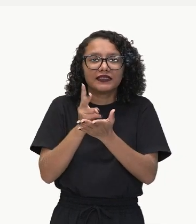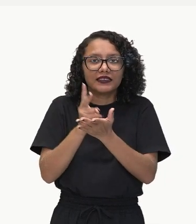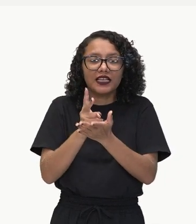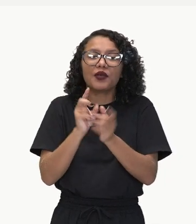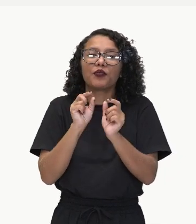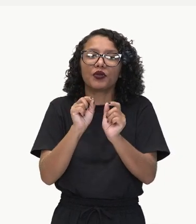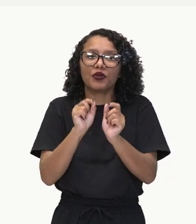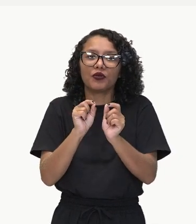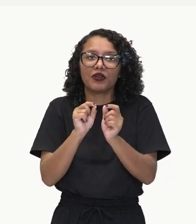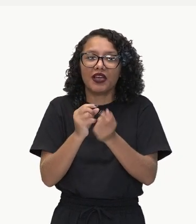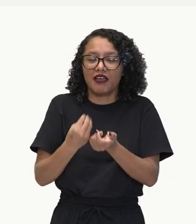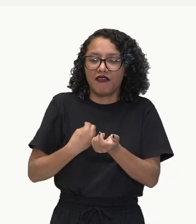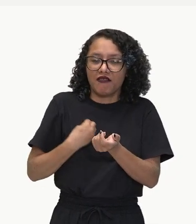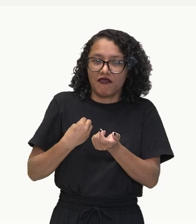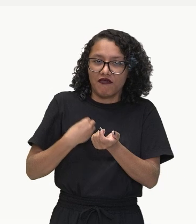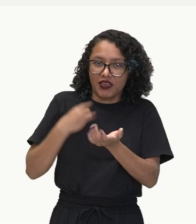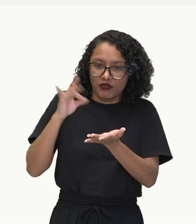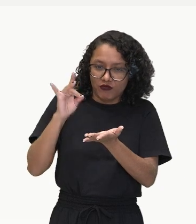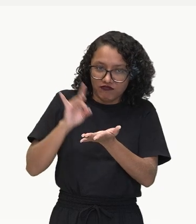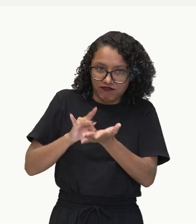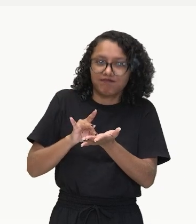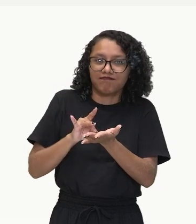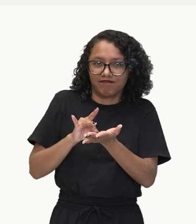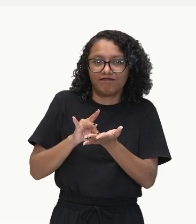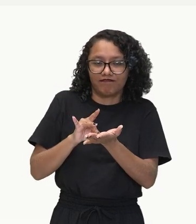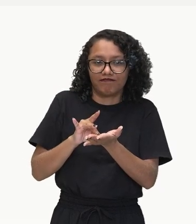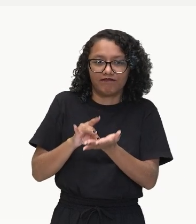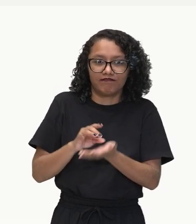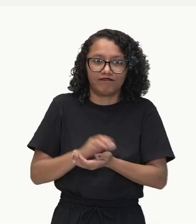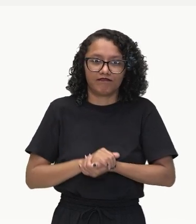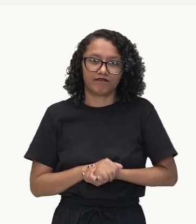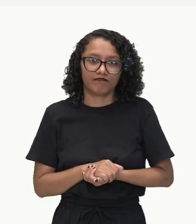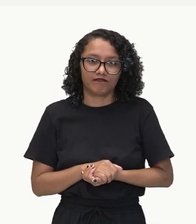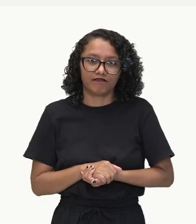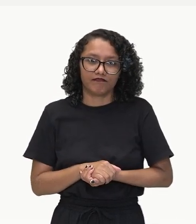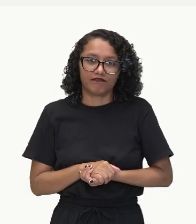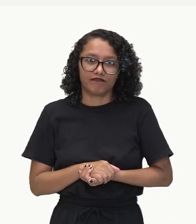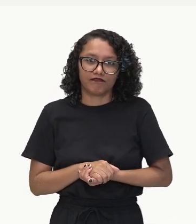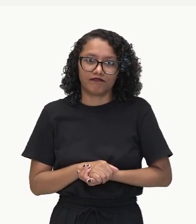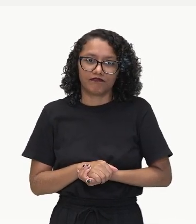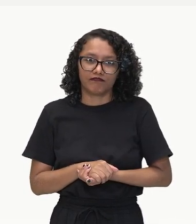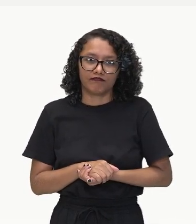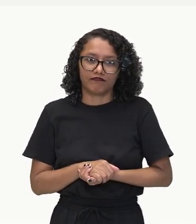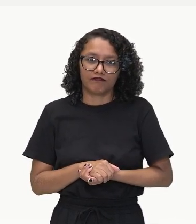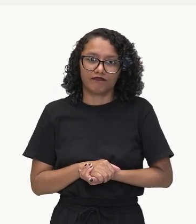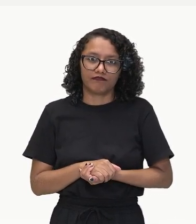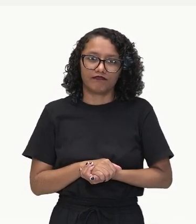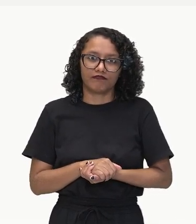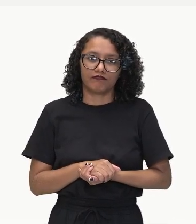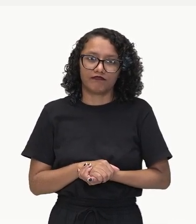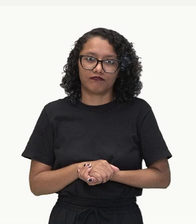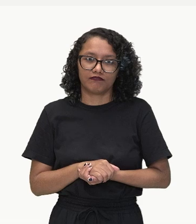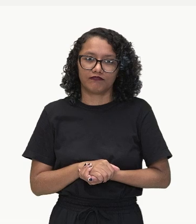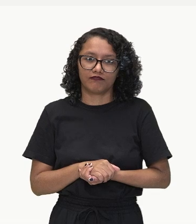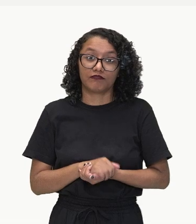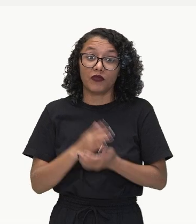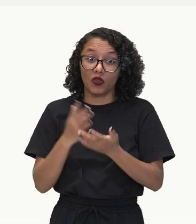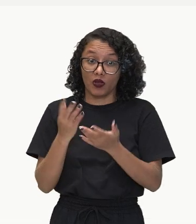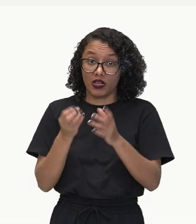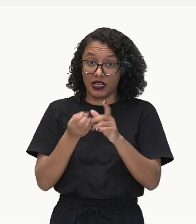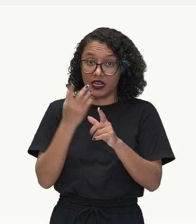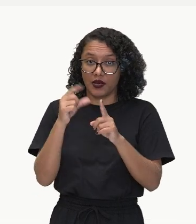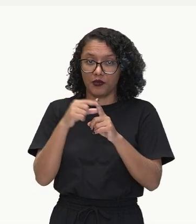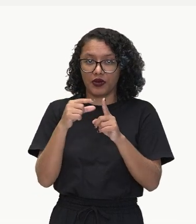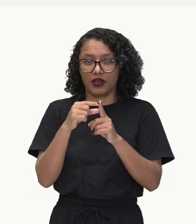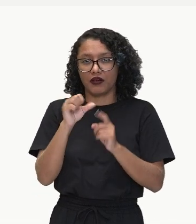da vida. Então, notem aqui que ele cria uma palavra, ele cria a palavra sonhante. Essa palavra